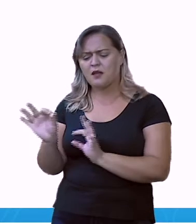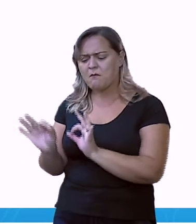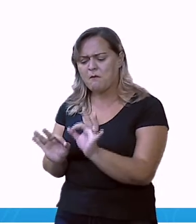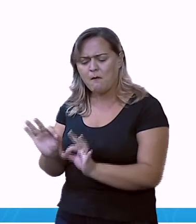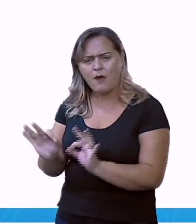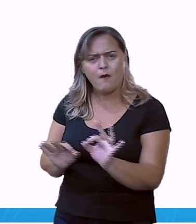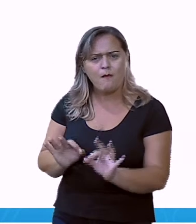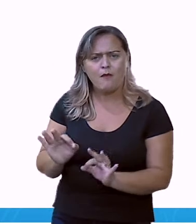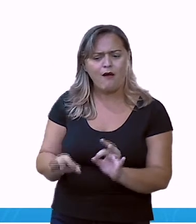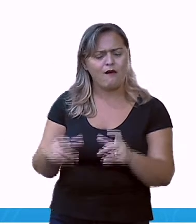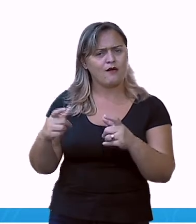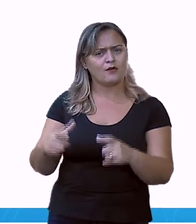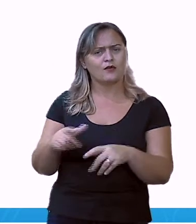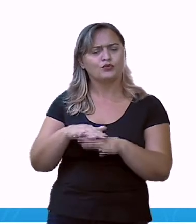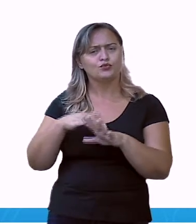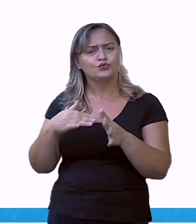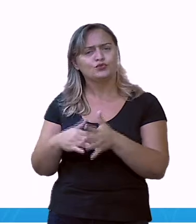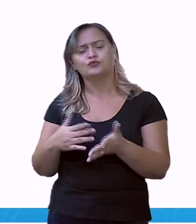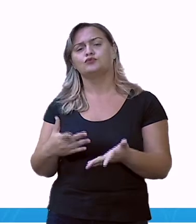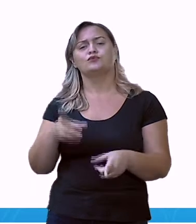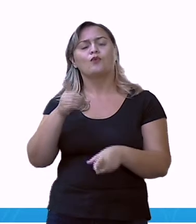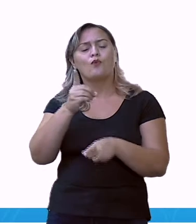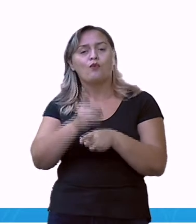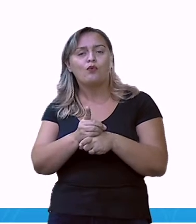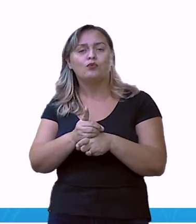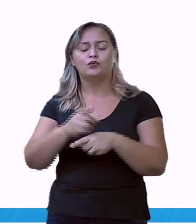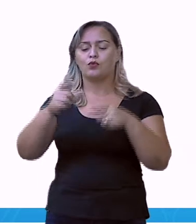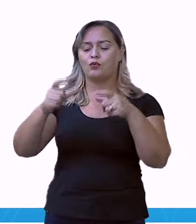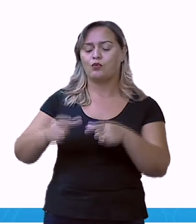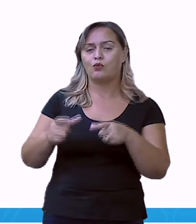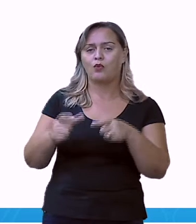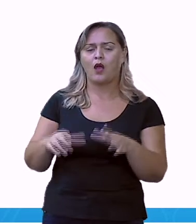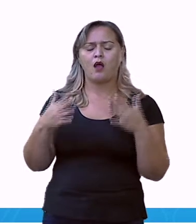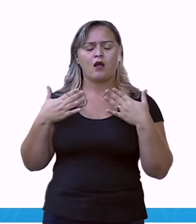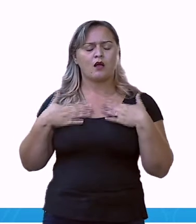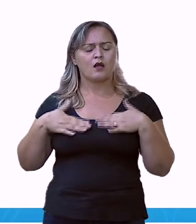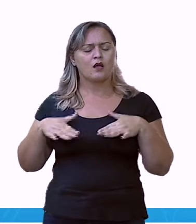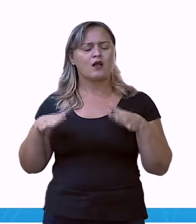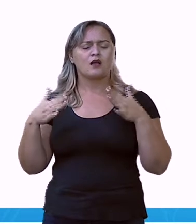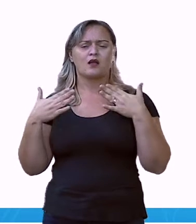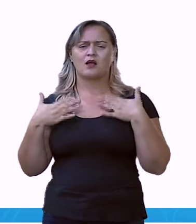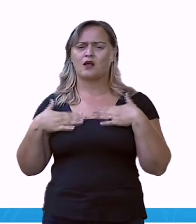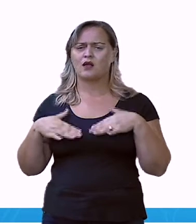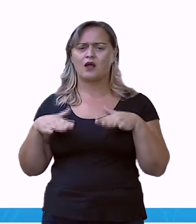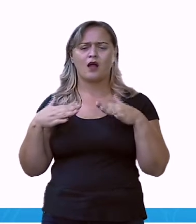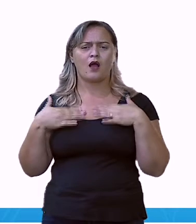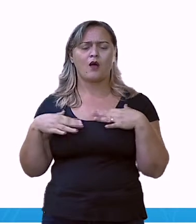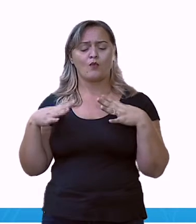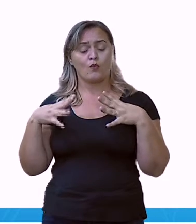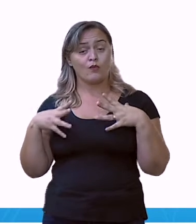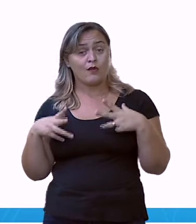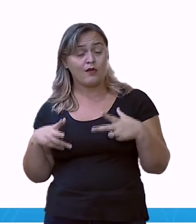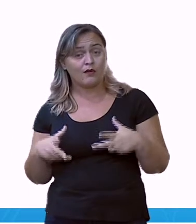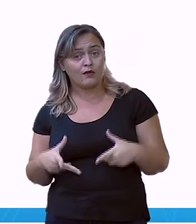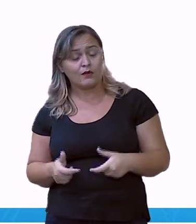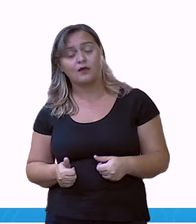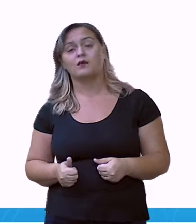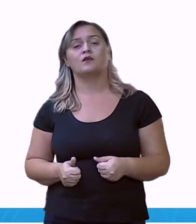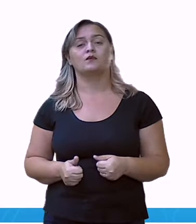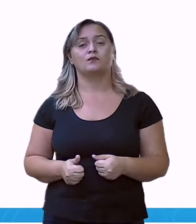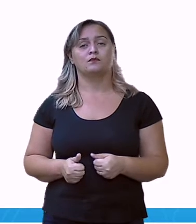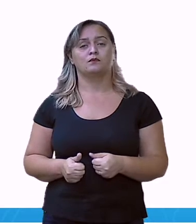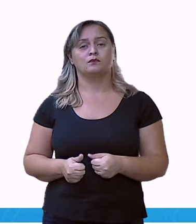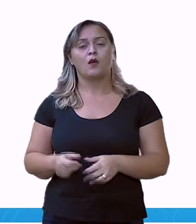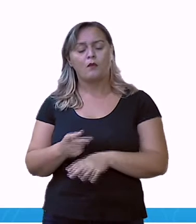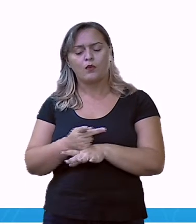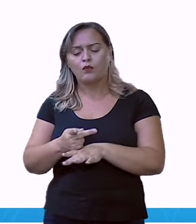os estímulos com ele, encontre um lugar que não tenha pessoas interrompendo, barulho tirando a atenção da criança. É preciso